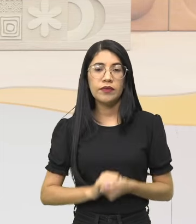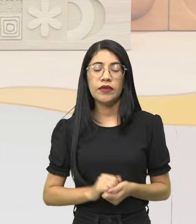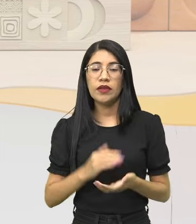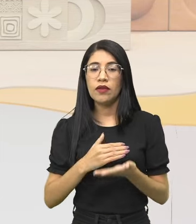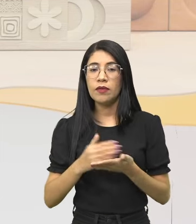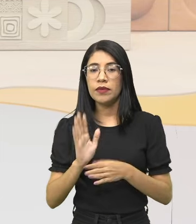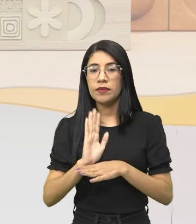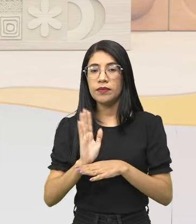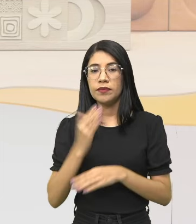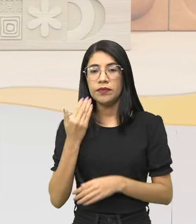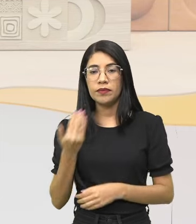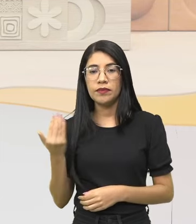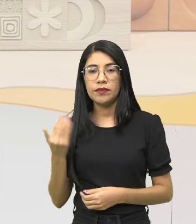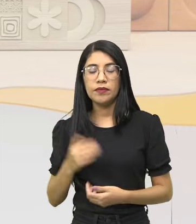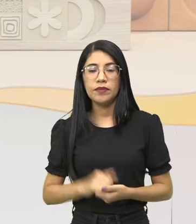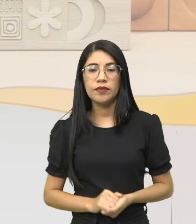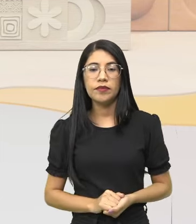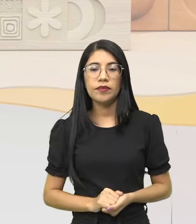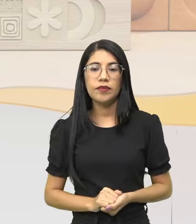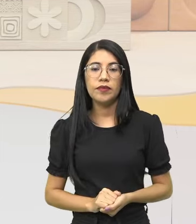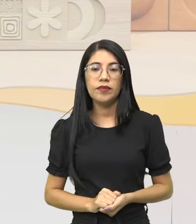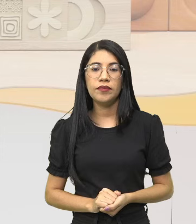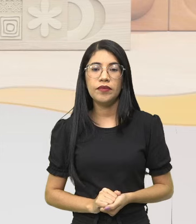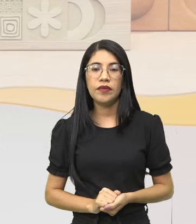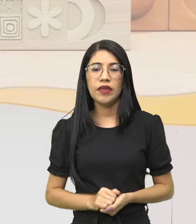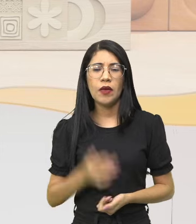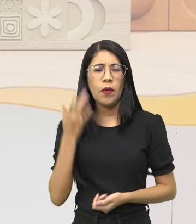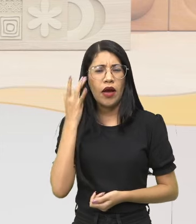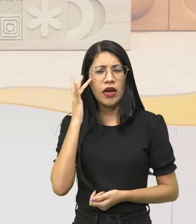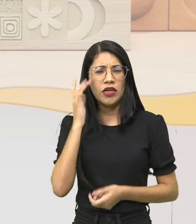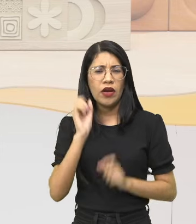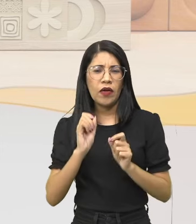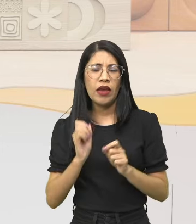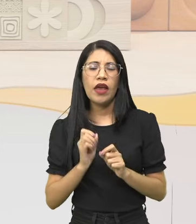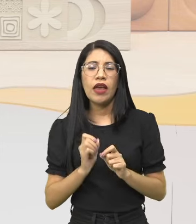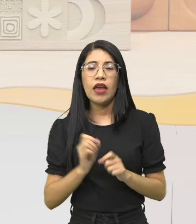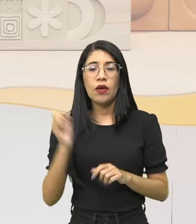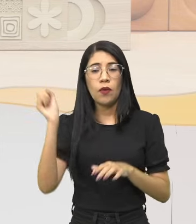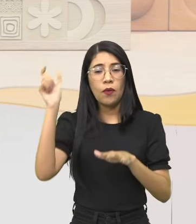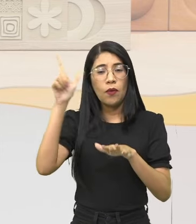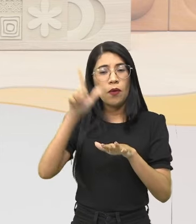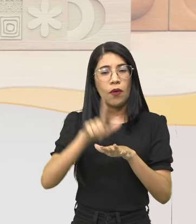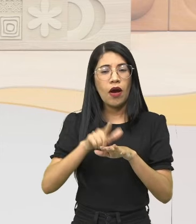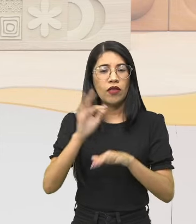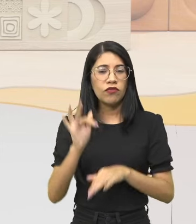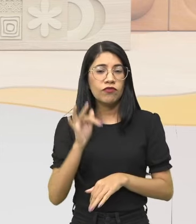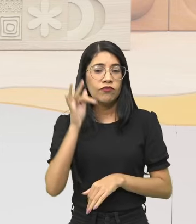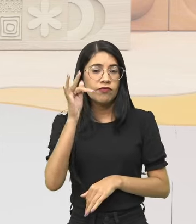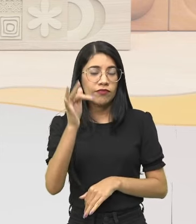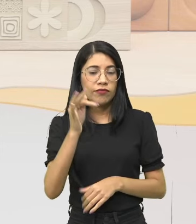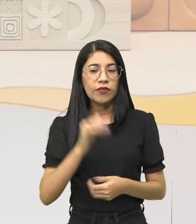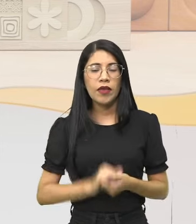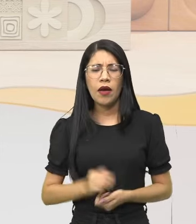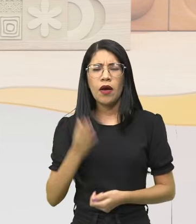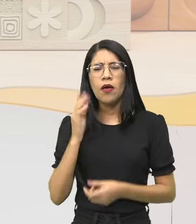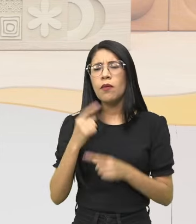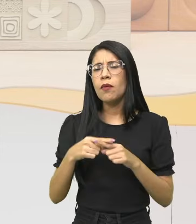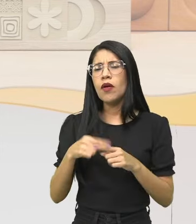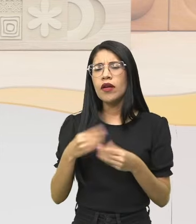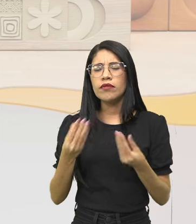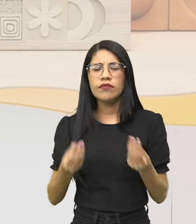e vamos assistir. A gente acredita que a energia solar é a energia do futuro. Sabe por quê?